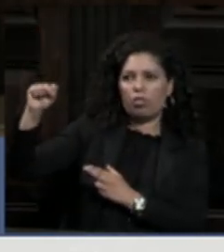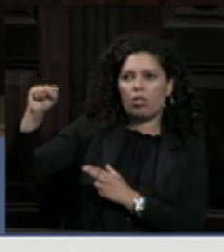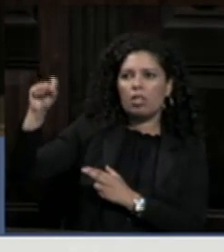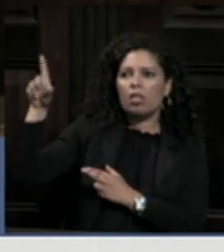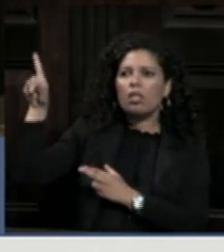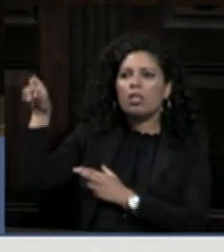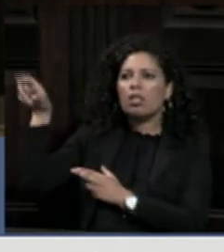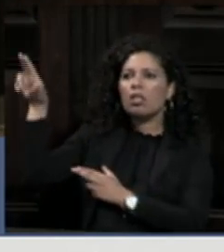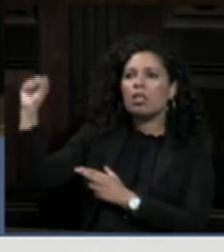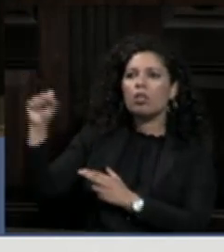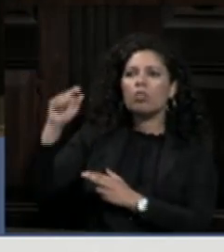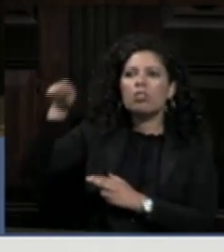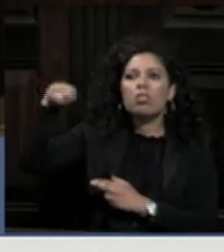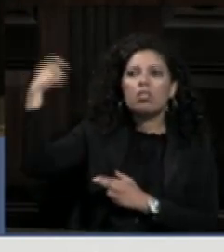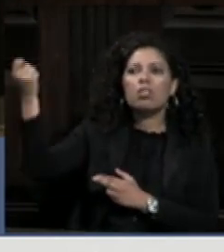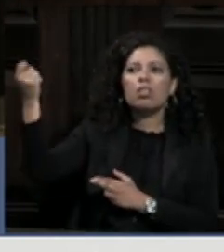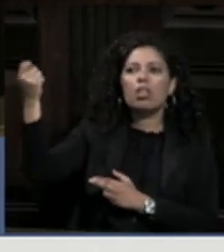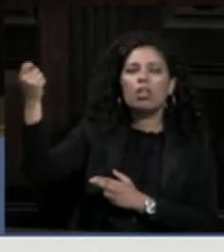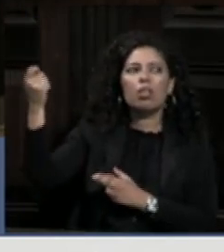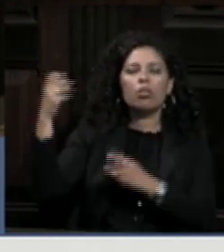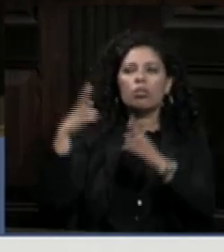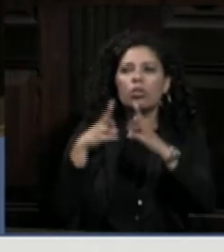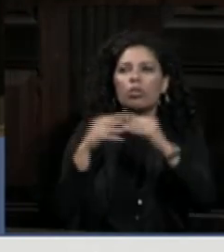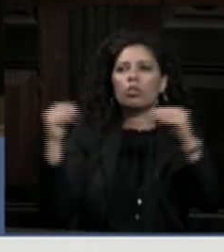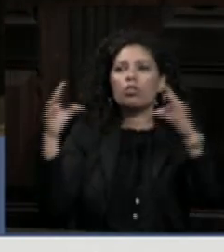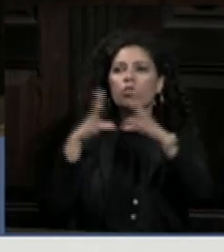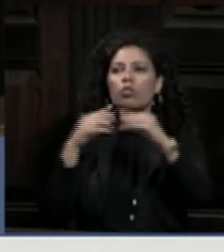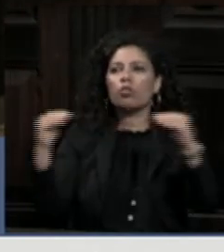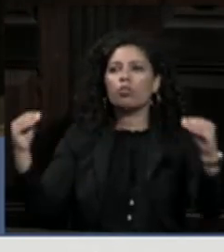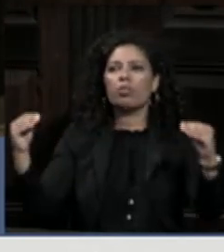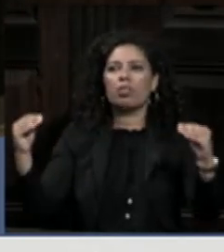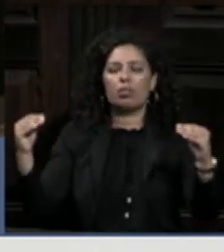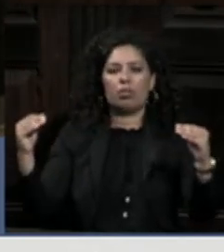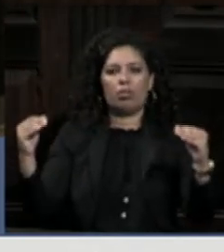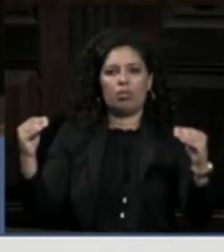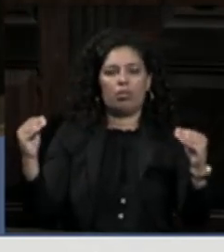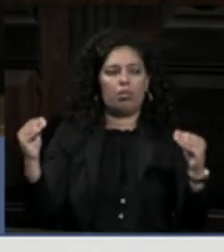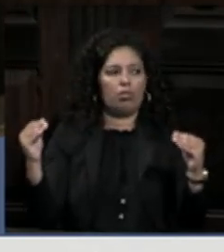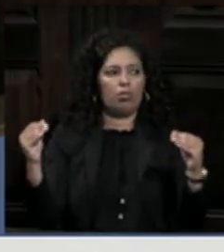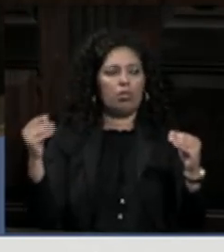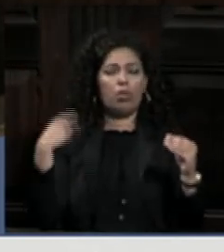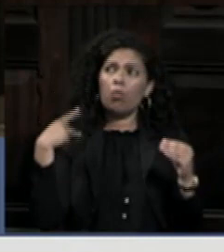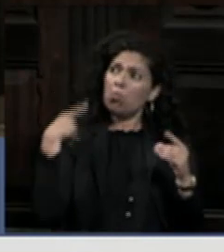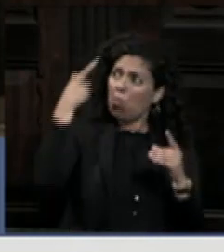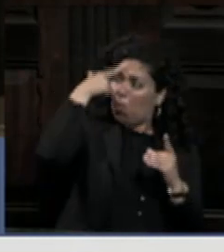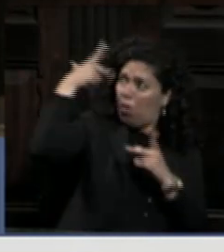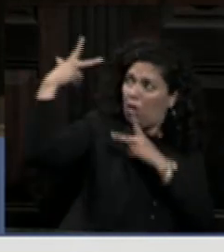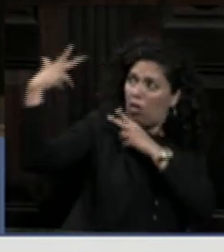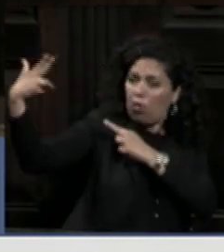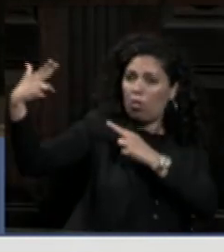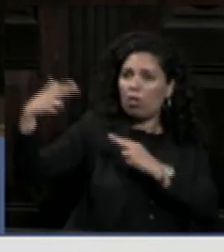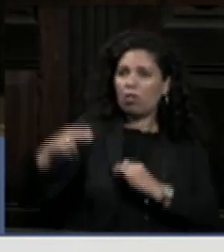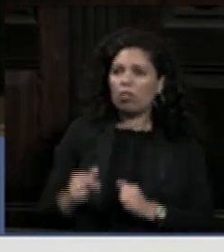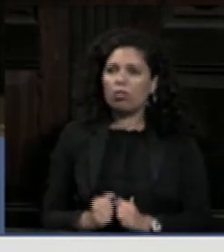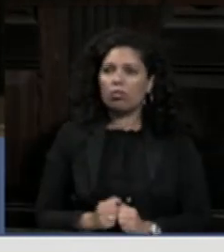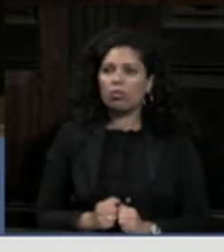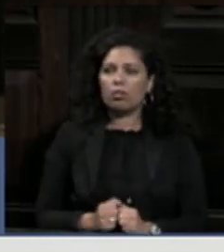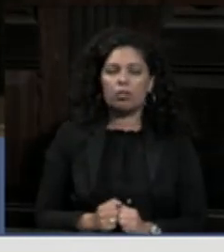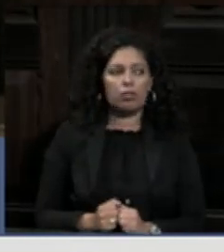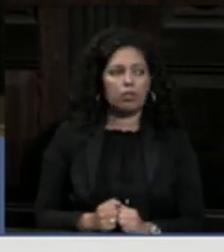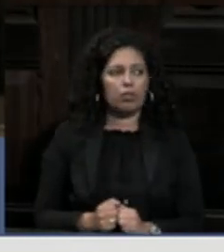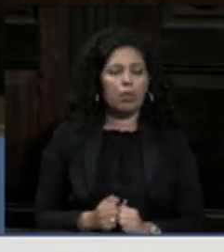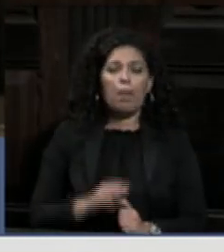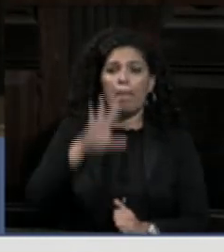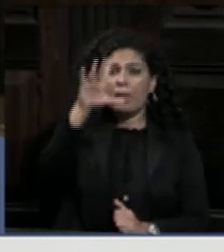éramos somente caçadores predadores e poucos na